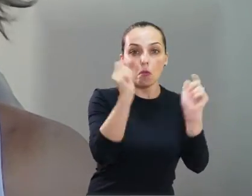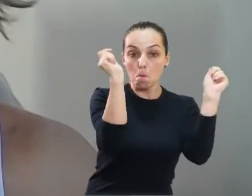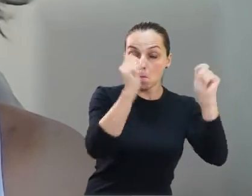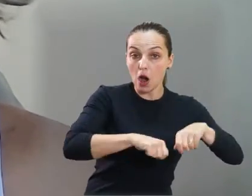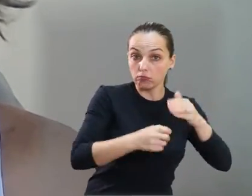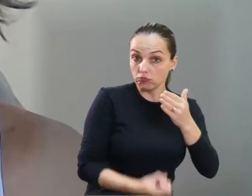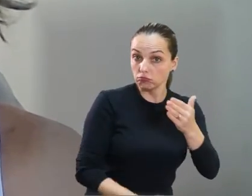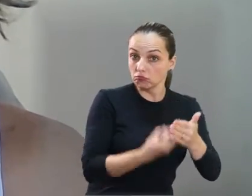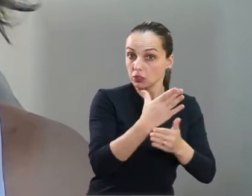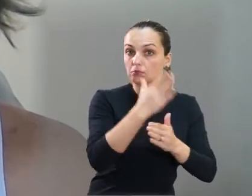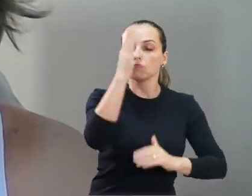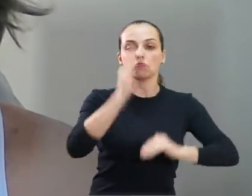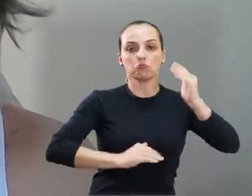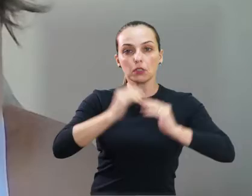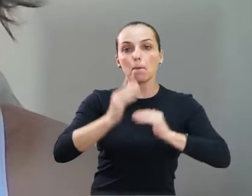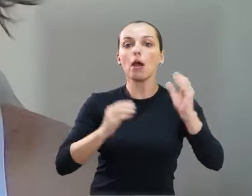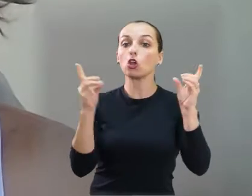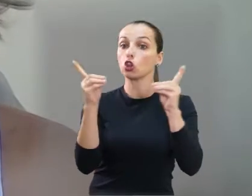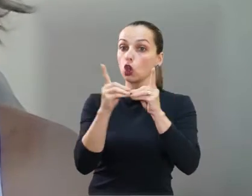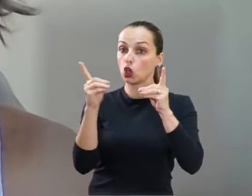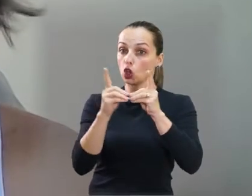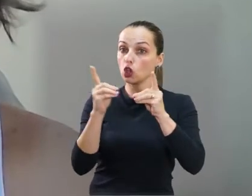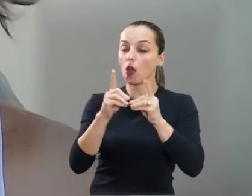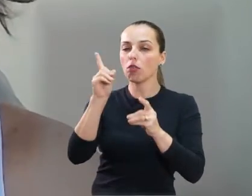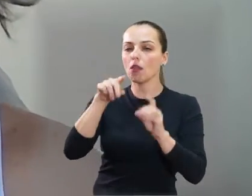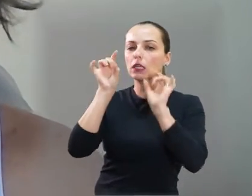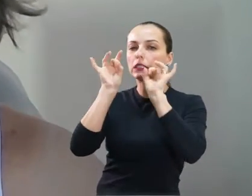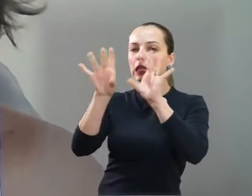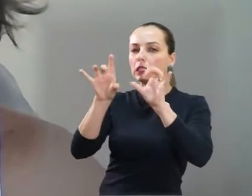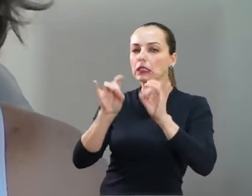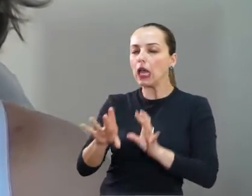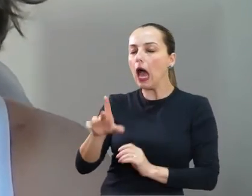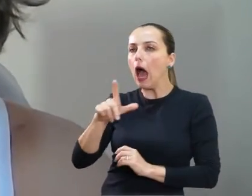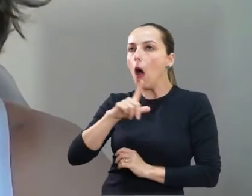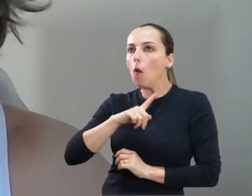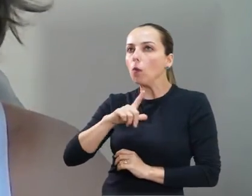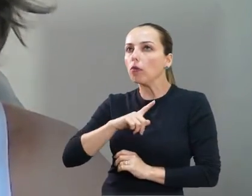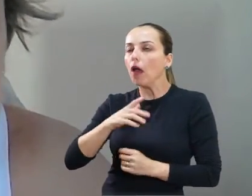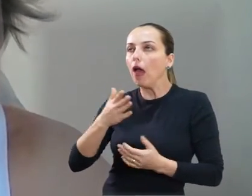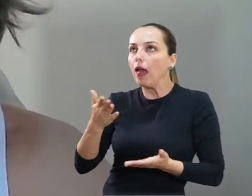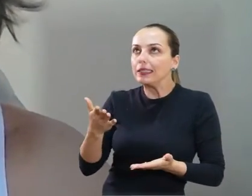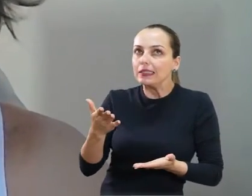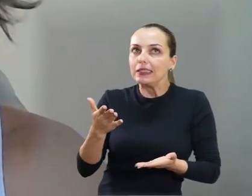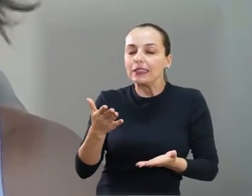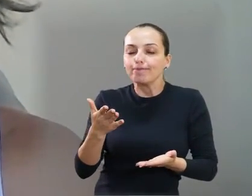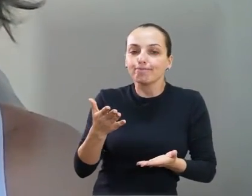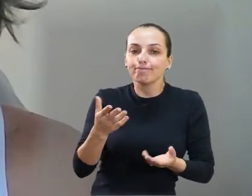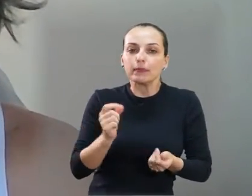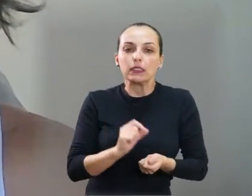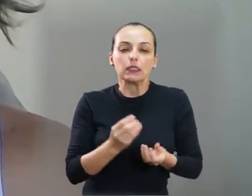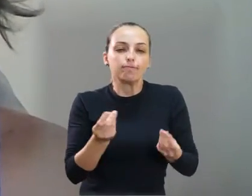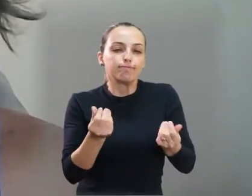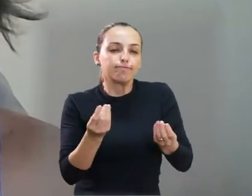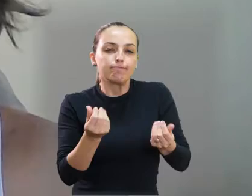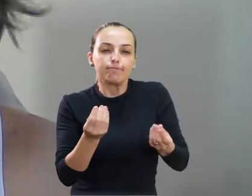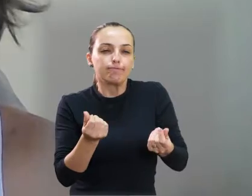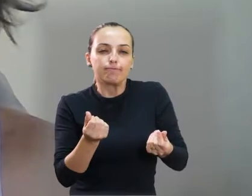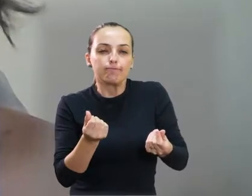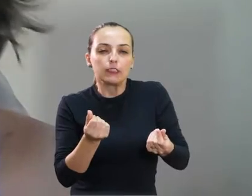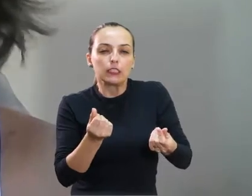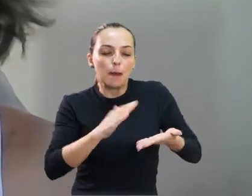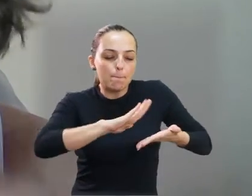e todos esses profissionais foram, então, capacitados para isso. Formou-se, então, uma rede de profissionais